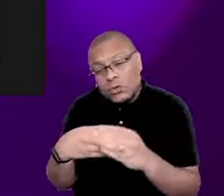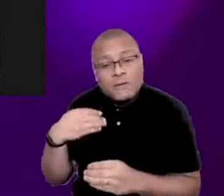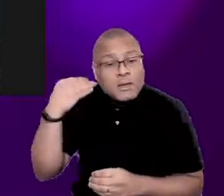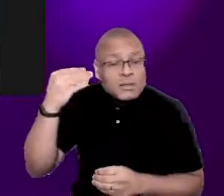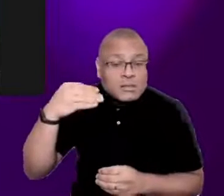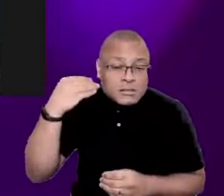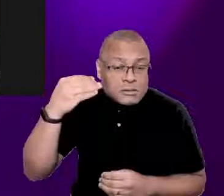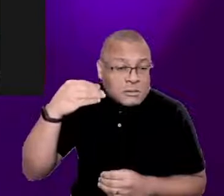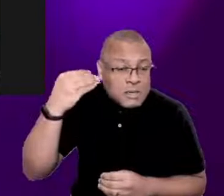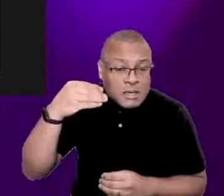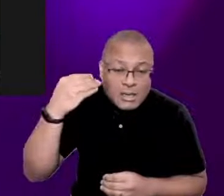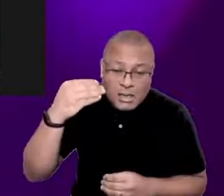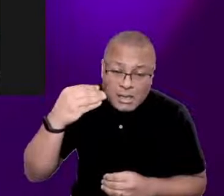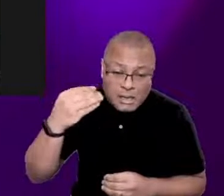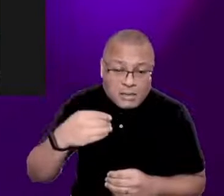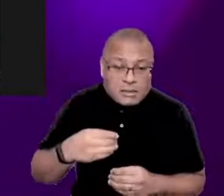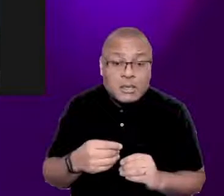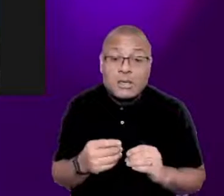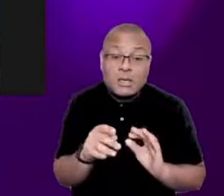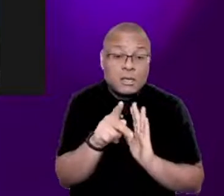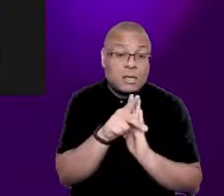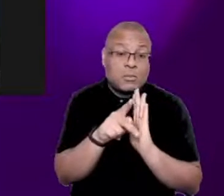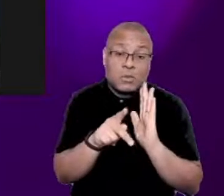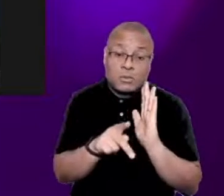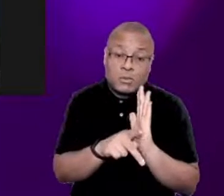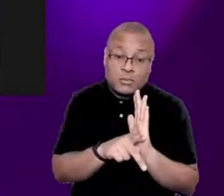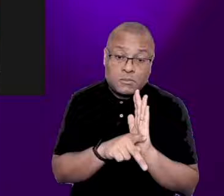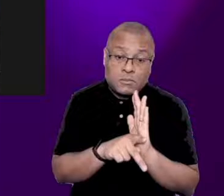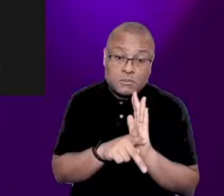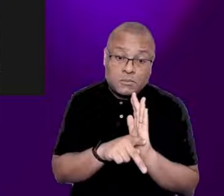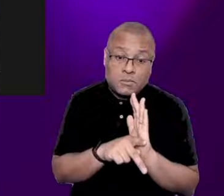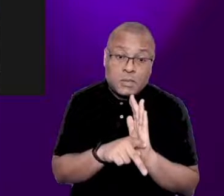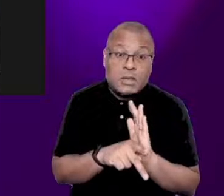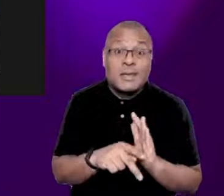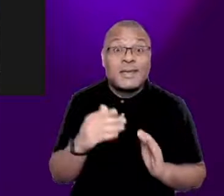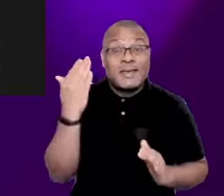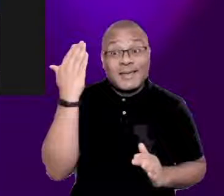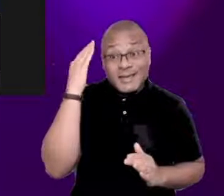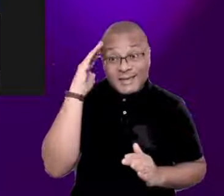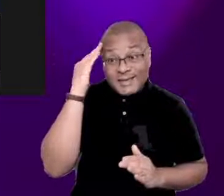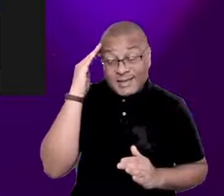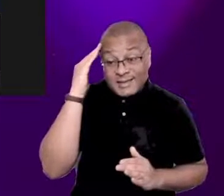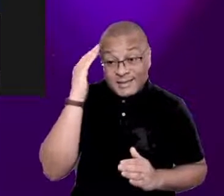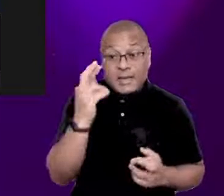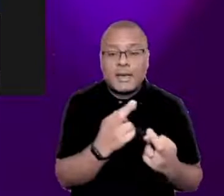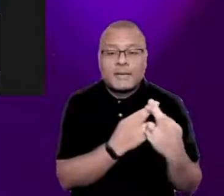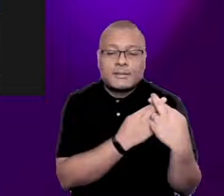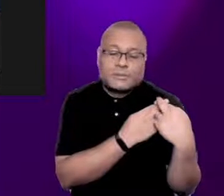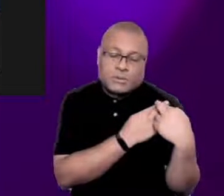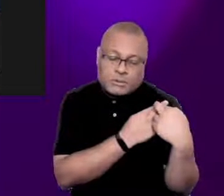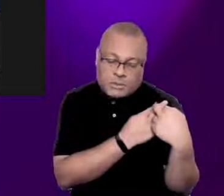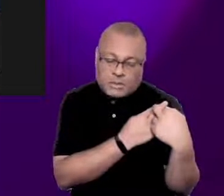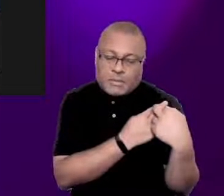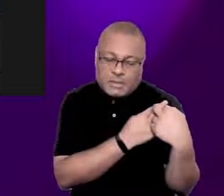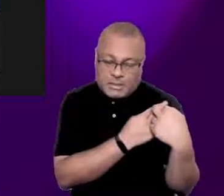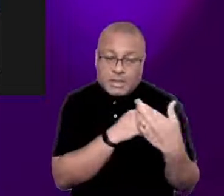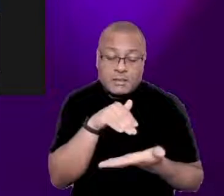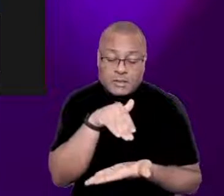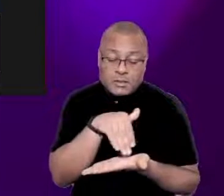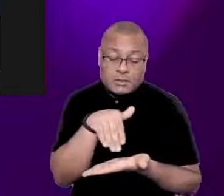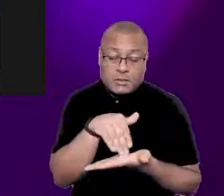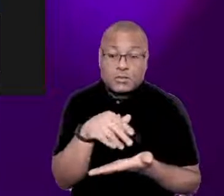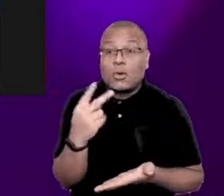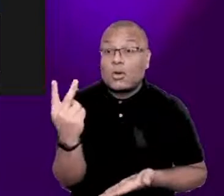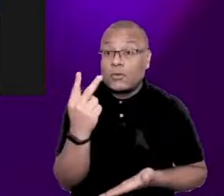experiência ou de projetos. Então, é importante a gente entender que o papel principal de um escritório de valor